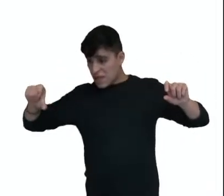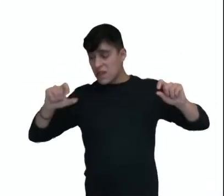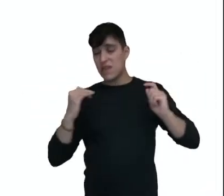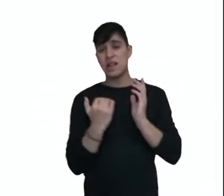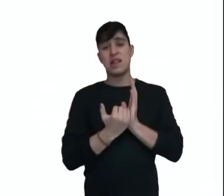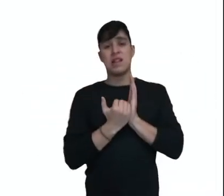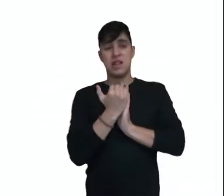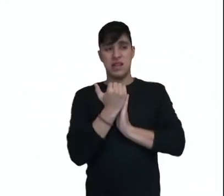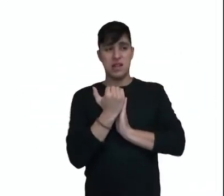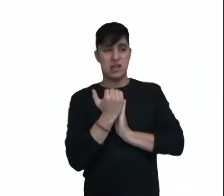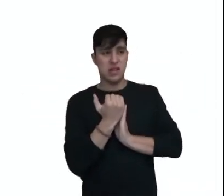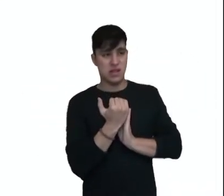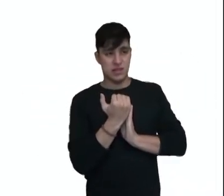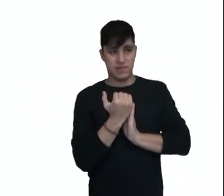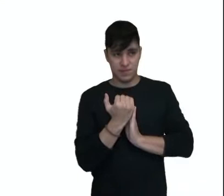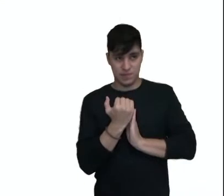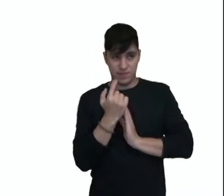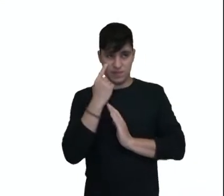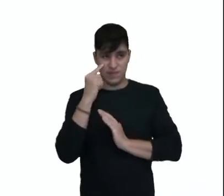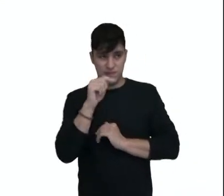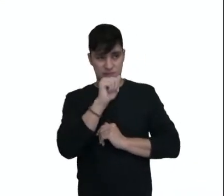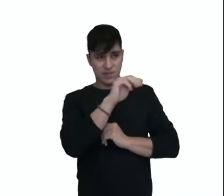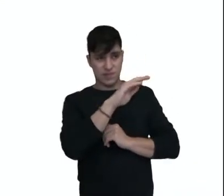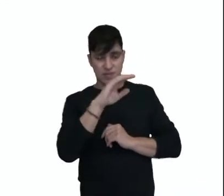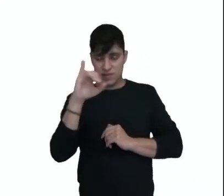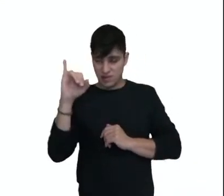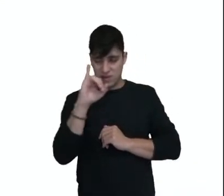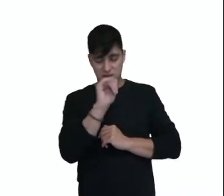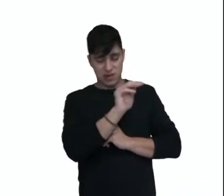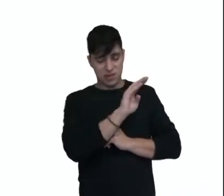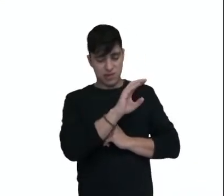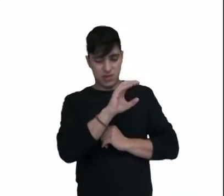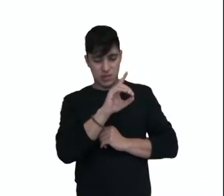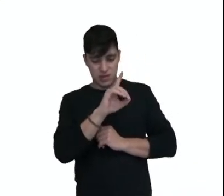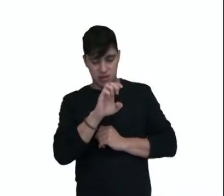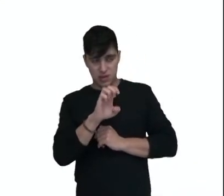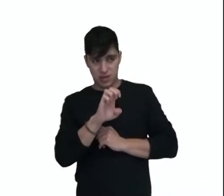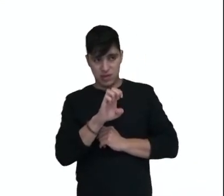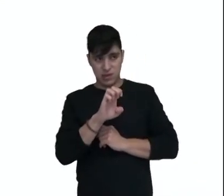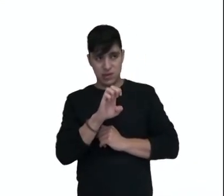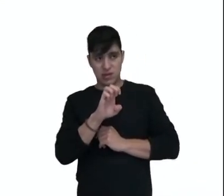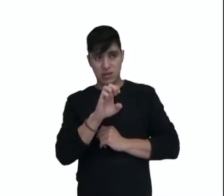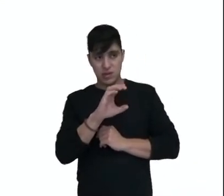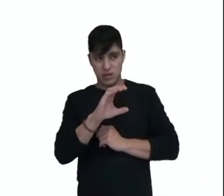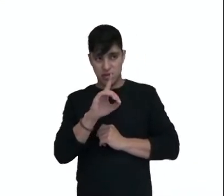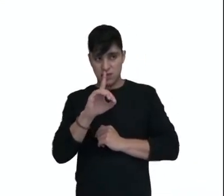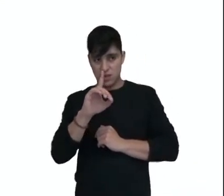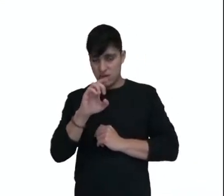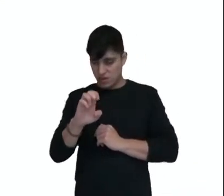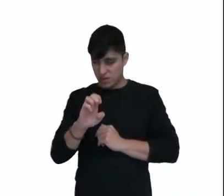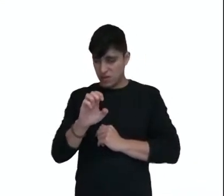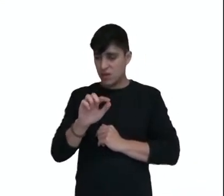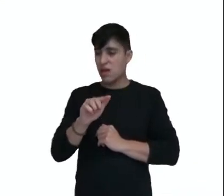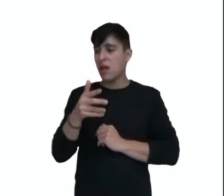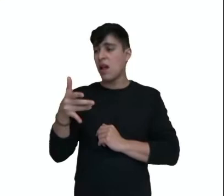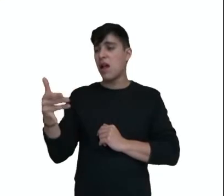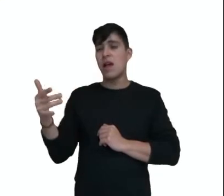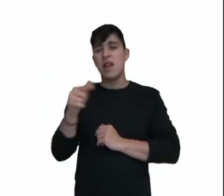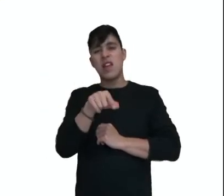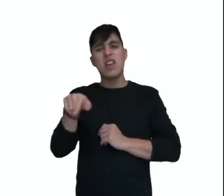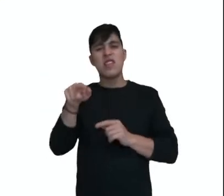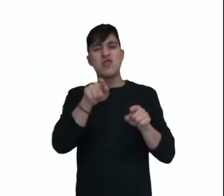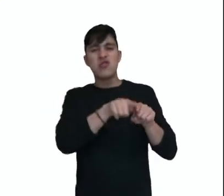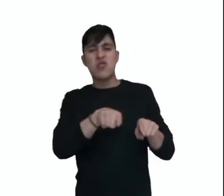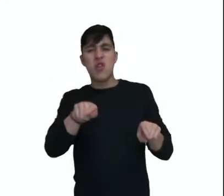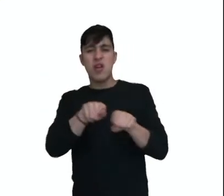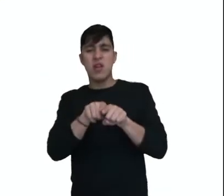ó, A, B, C, D até o I, e eu tenho aqui A, B, C, D, E, C, D e E novamente. E